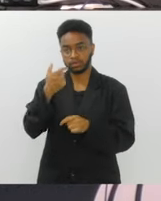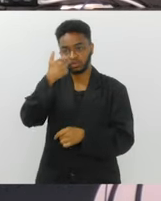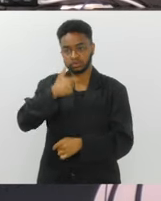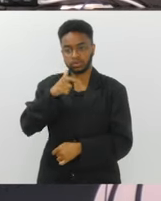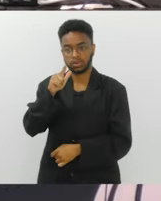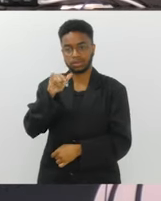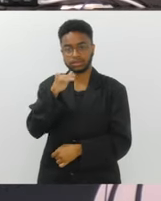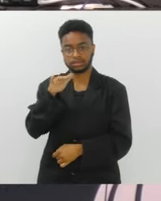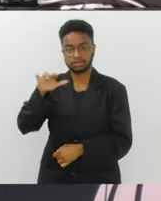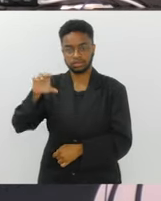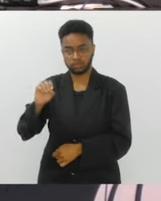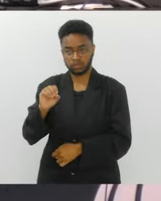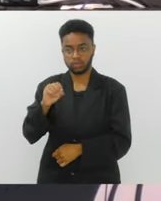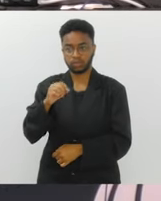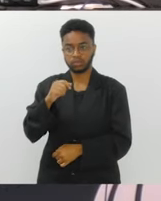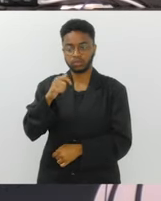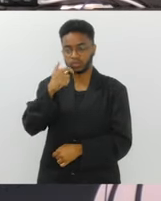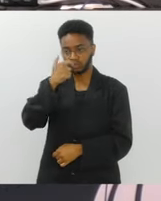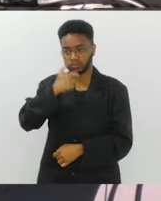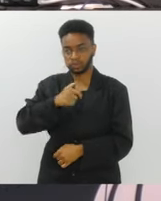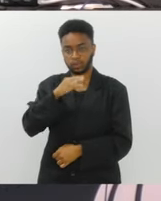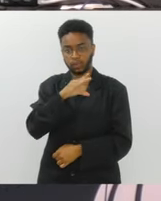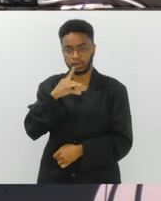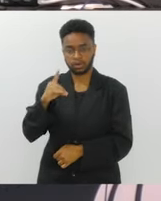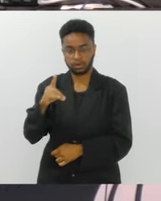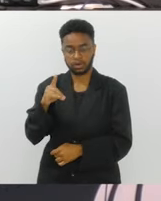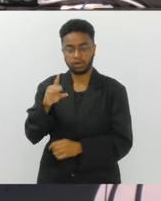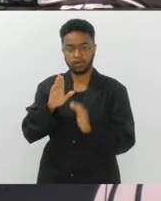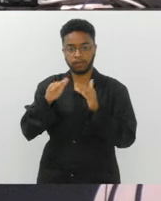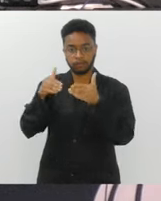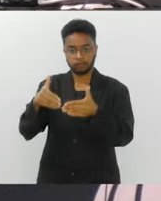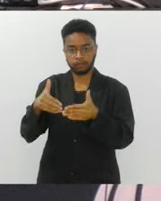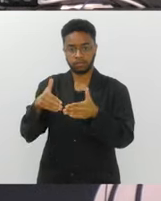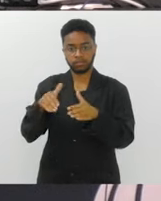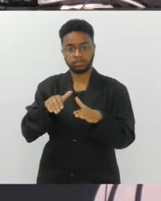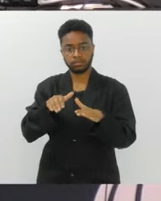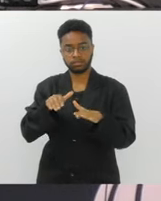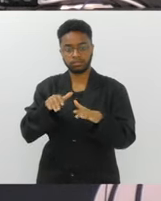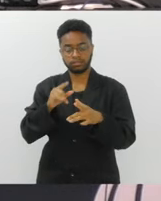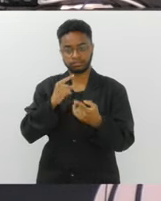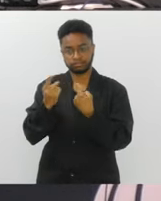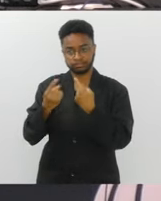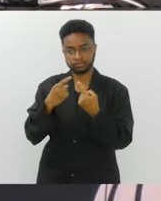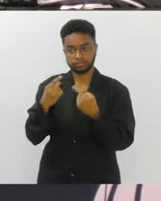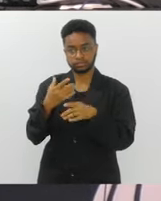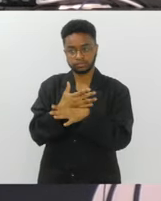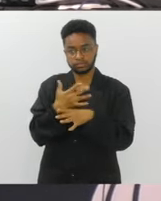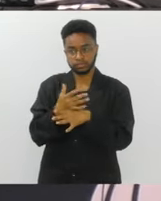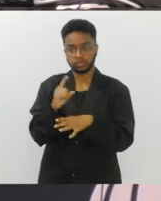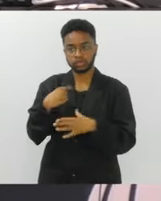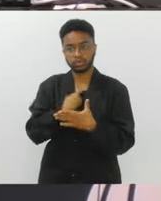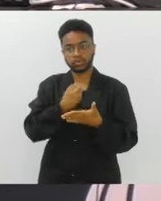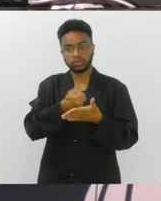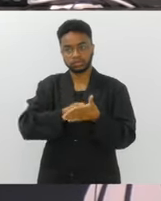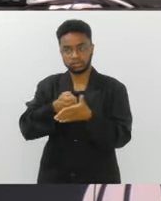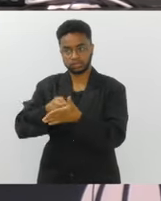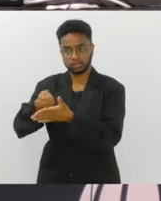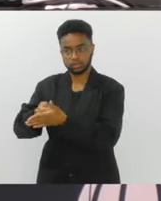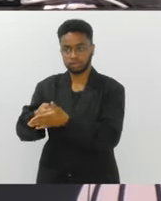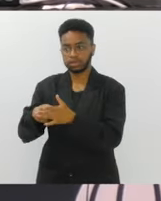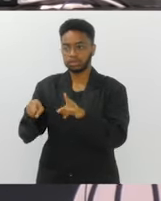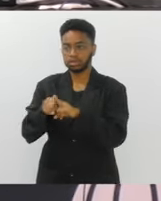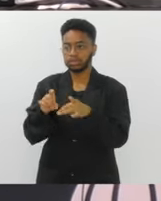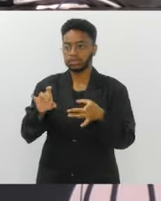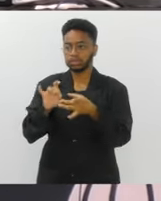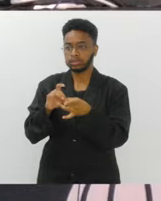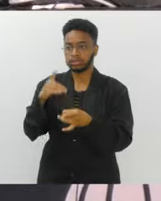Machado Rogério, eu sou um dos coordenadores do Fórum de Mobilidade Urbana e a gente vem batalhando nisso junto com muita gente, inclusive